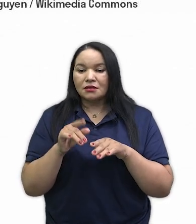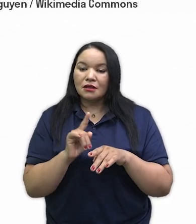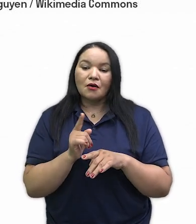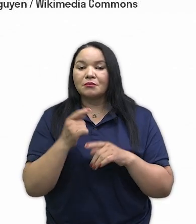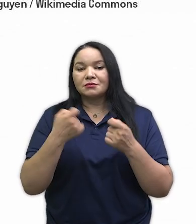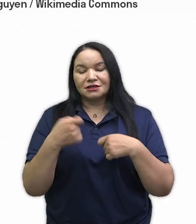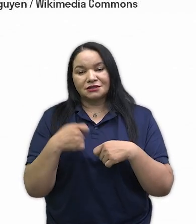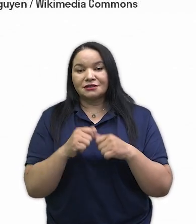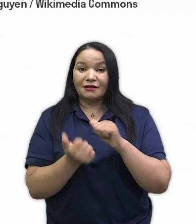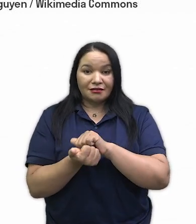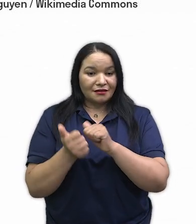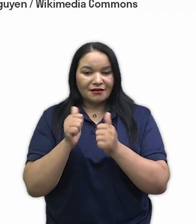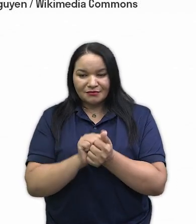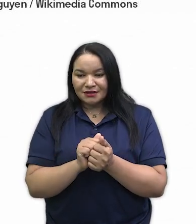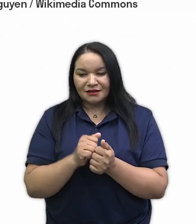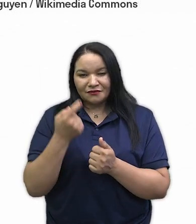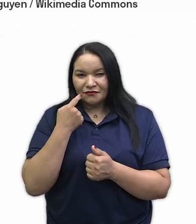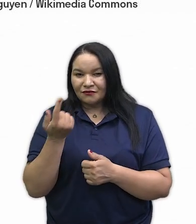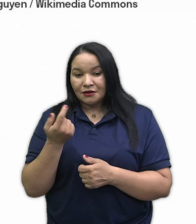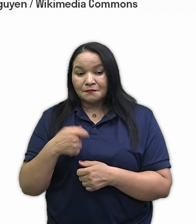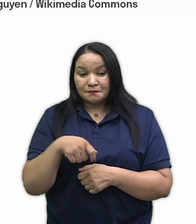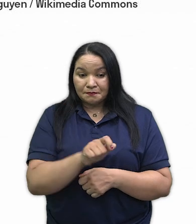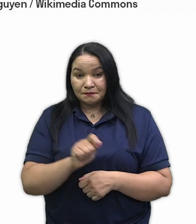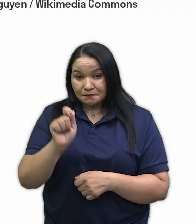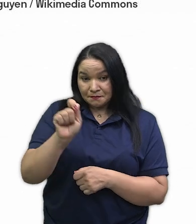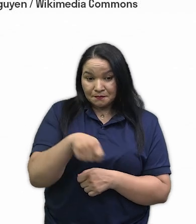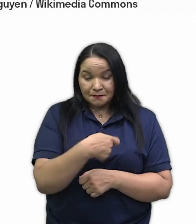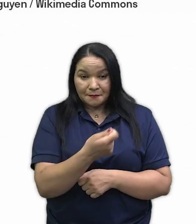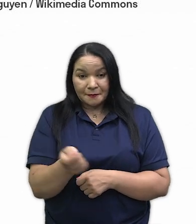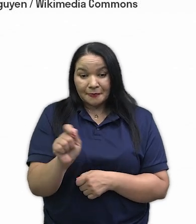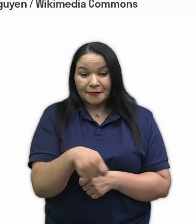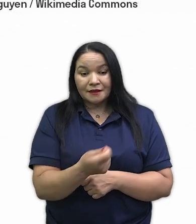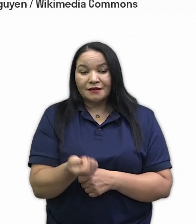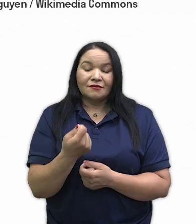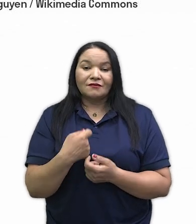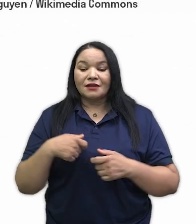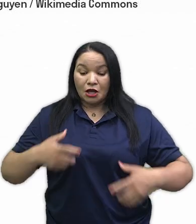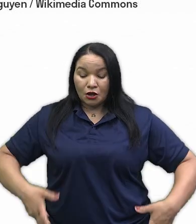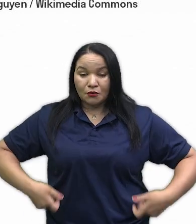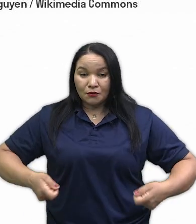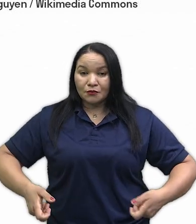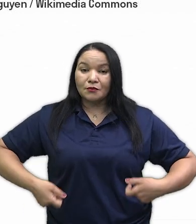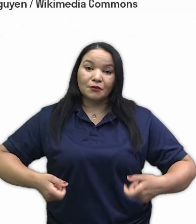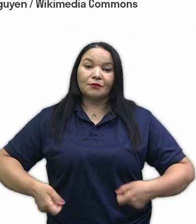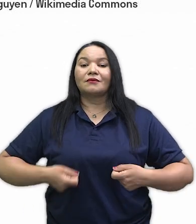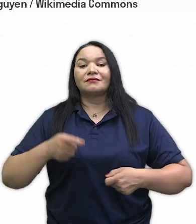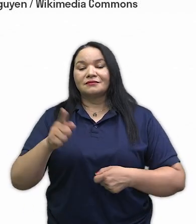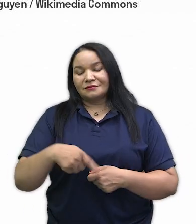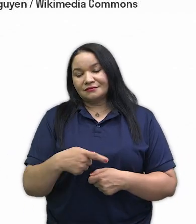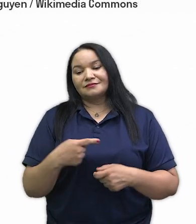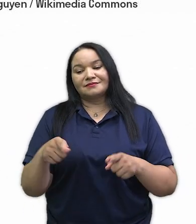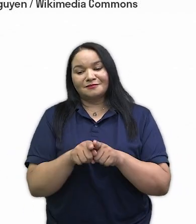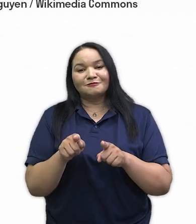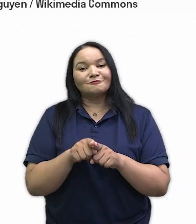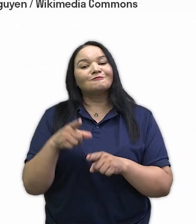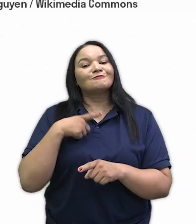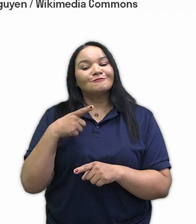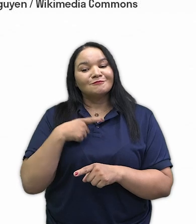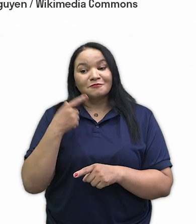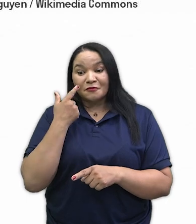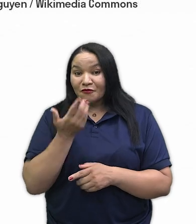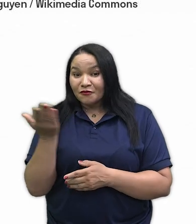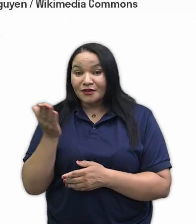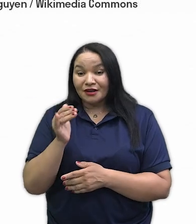dessa luta de esgrima. Olha só, esgrima em cadeira de rodas, né? Então, para isso,